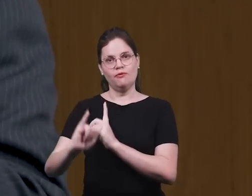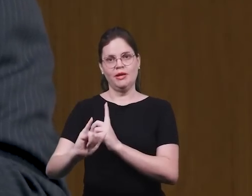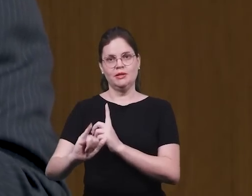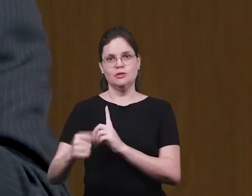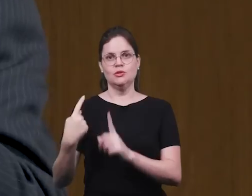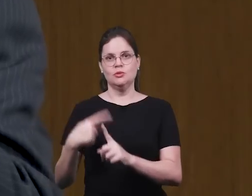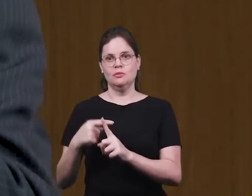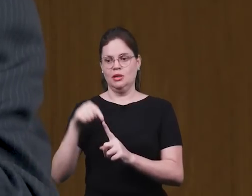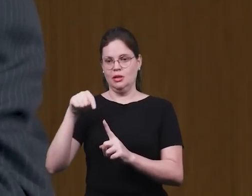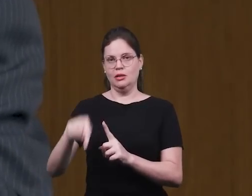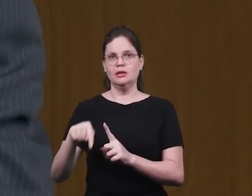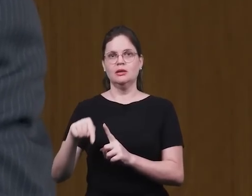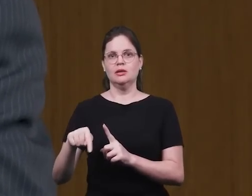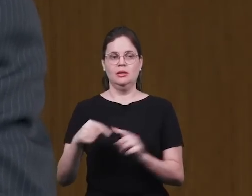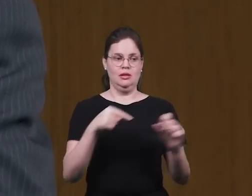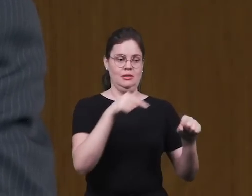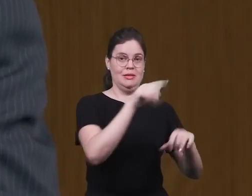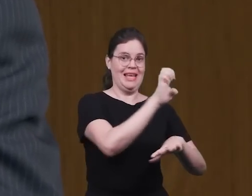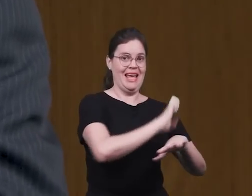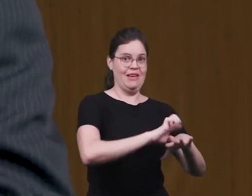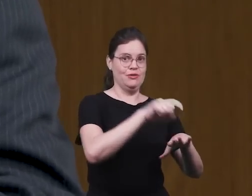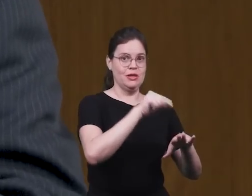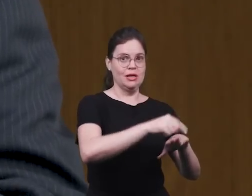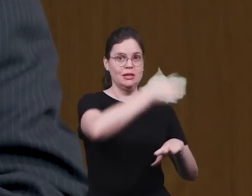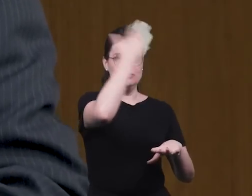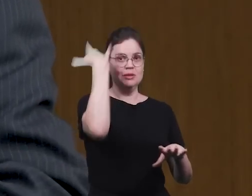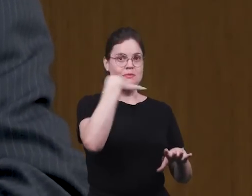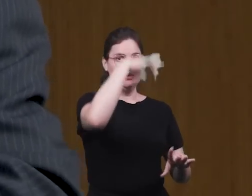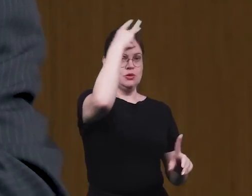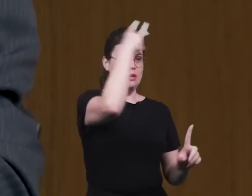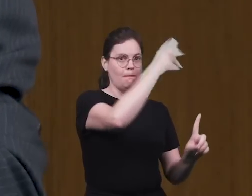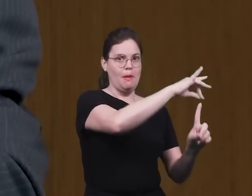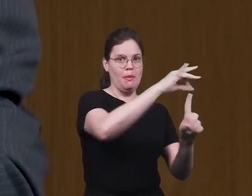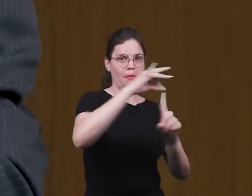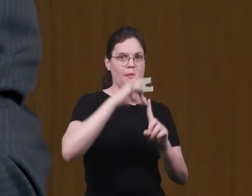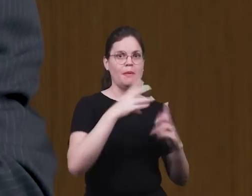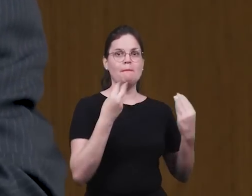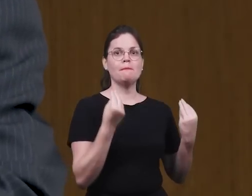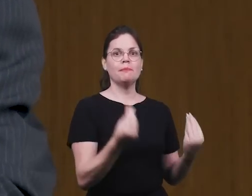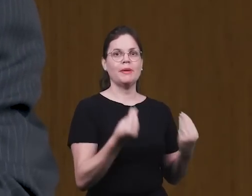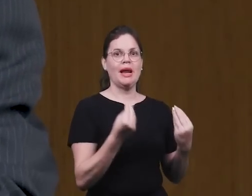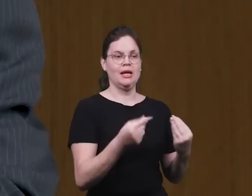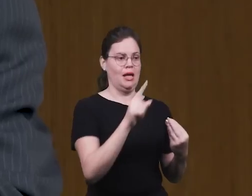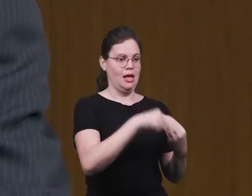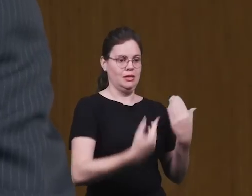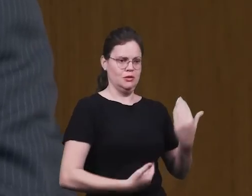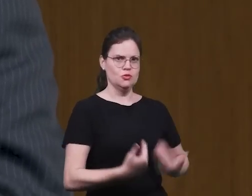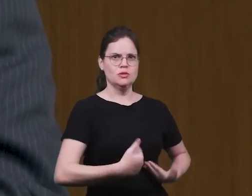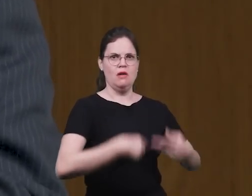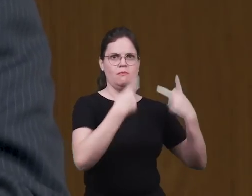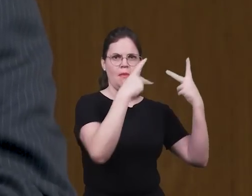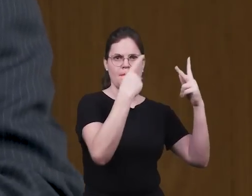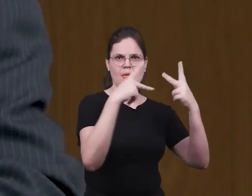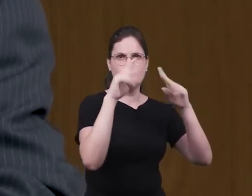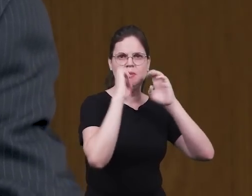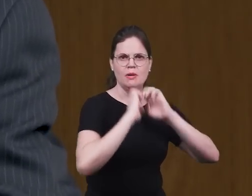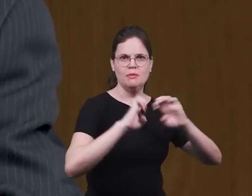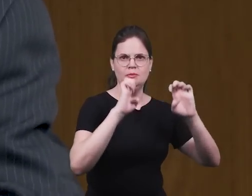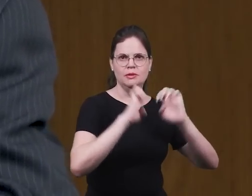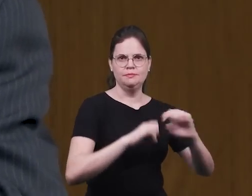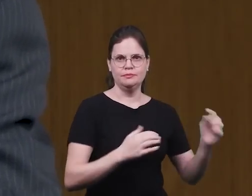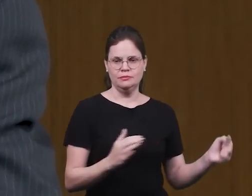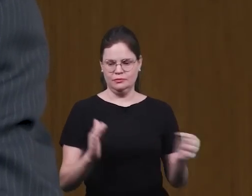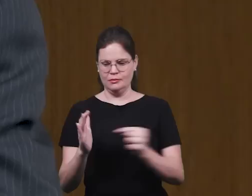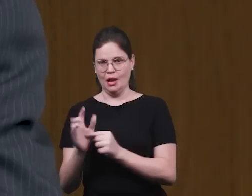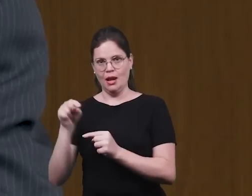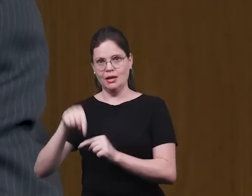um poderoso derramamento do Espírito Santo sobre a igreja para capacitar a igreja para ela evangelizar. Plantar a semente. Agora, no final, outro